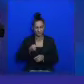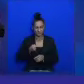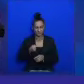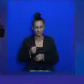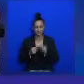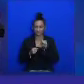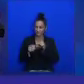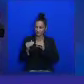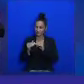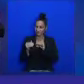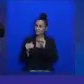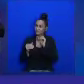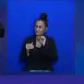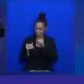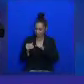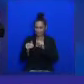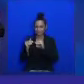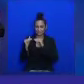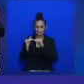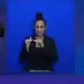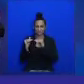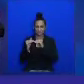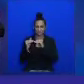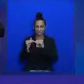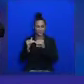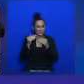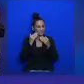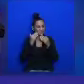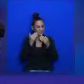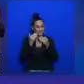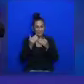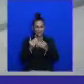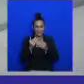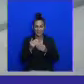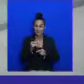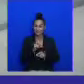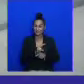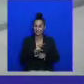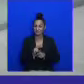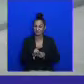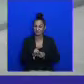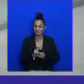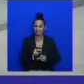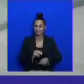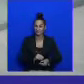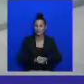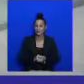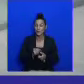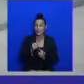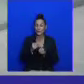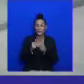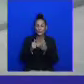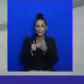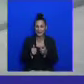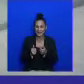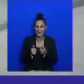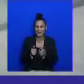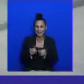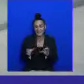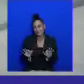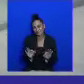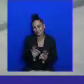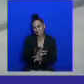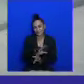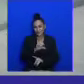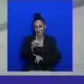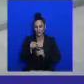quina? Sim, confirmo. Sim, confirmo. Muito obrigado, senhoras auditoras. Muito bem, e assim